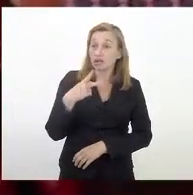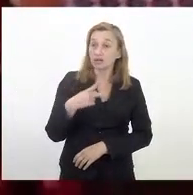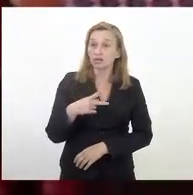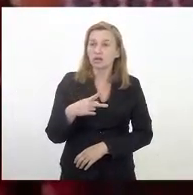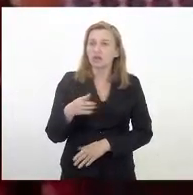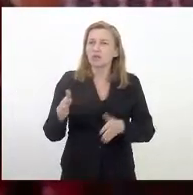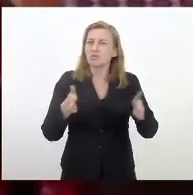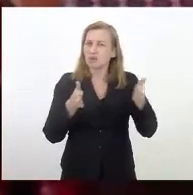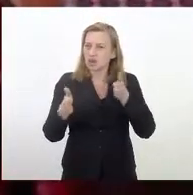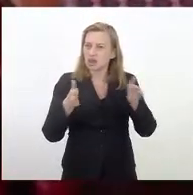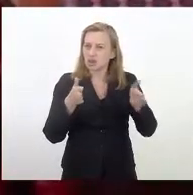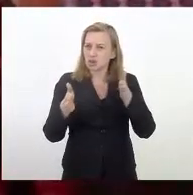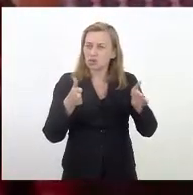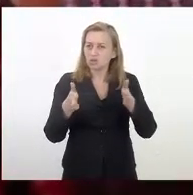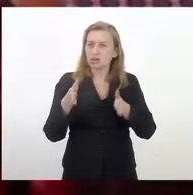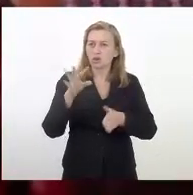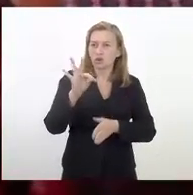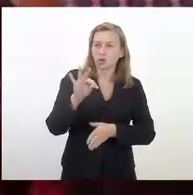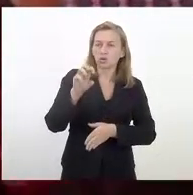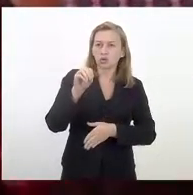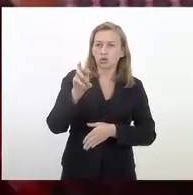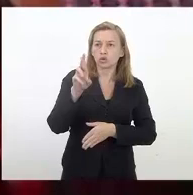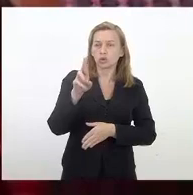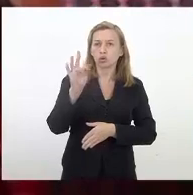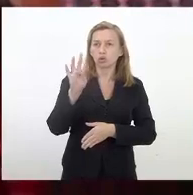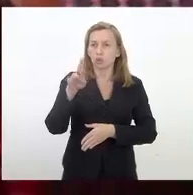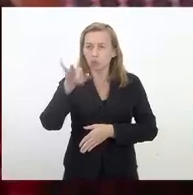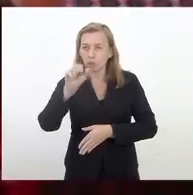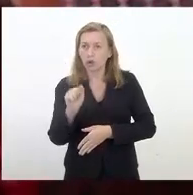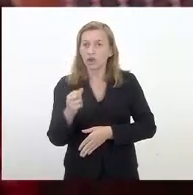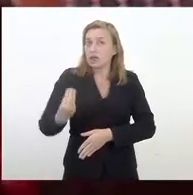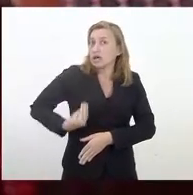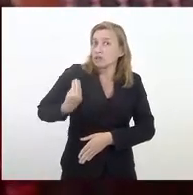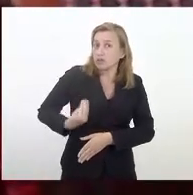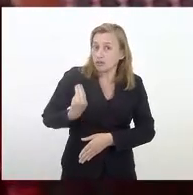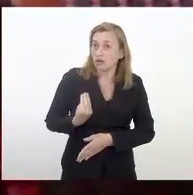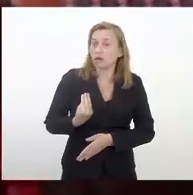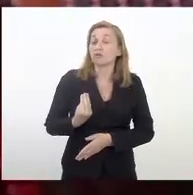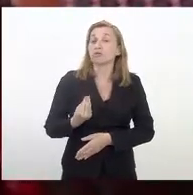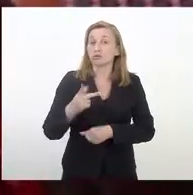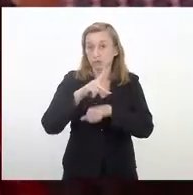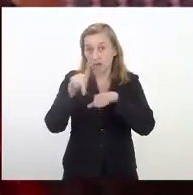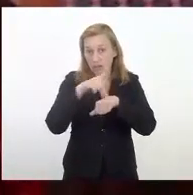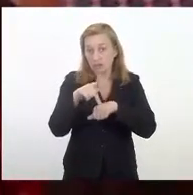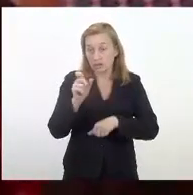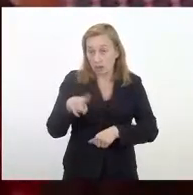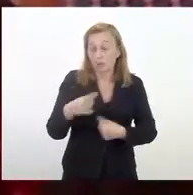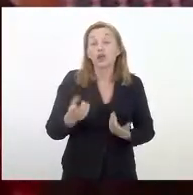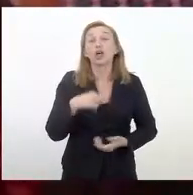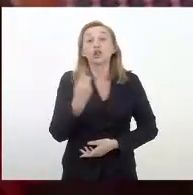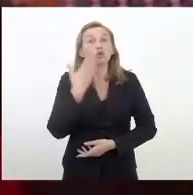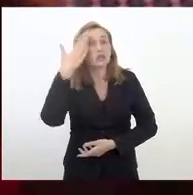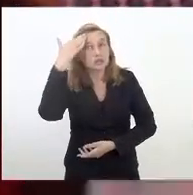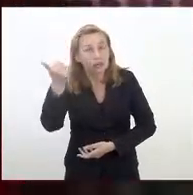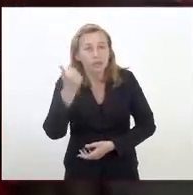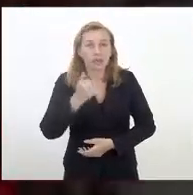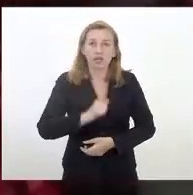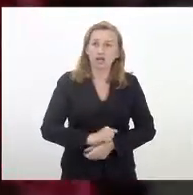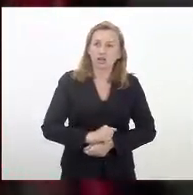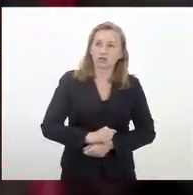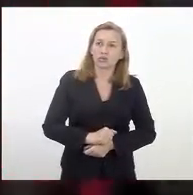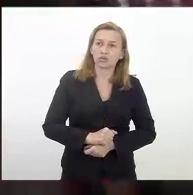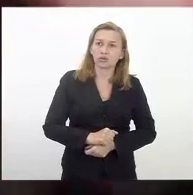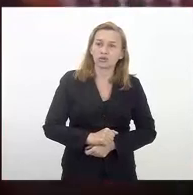períodos de tortura que viveu nesse país e nós sabemos o que